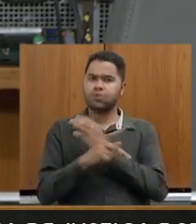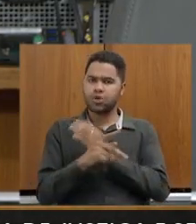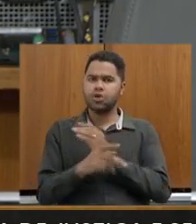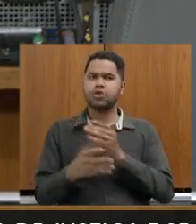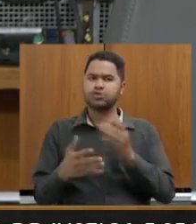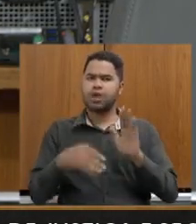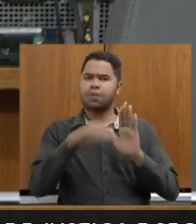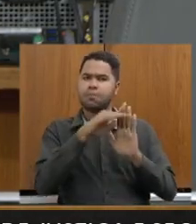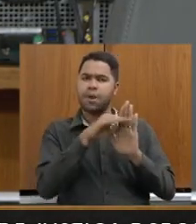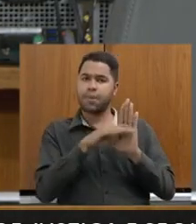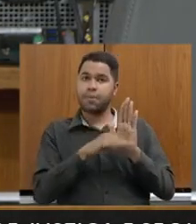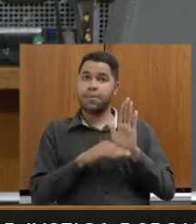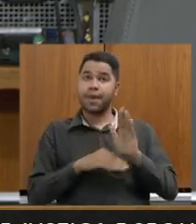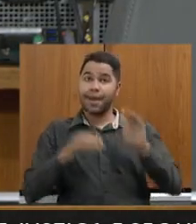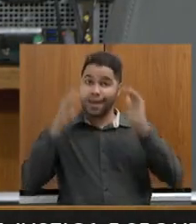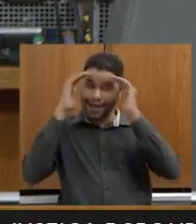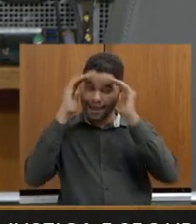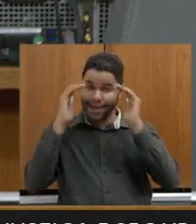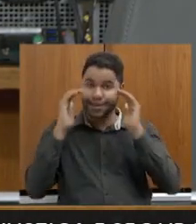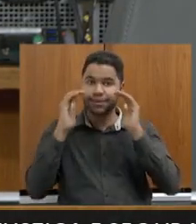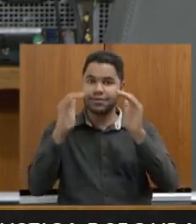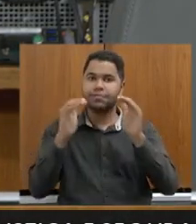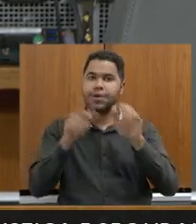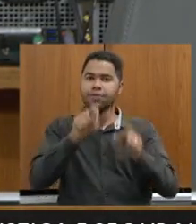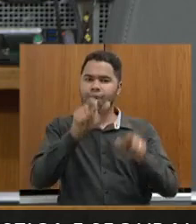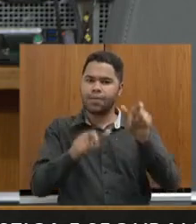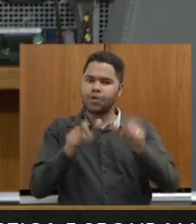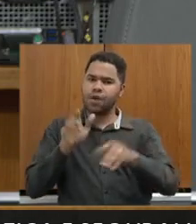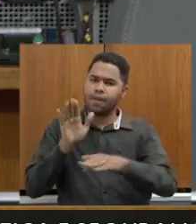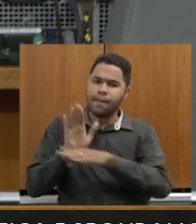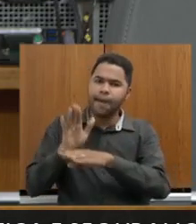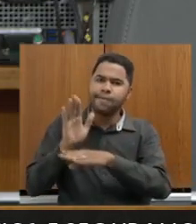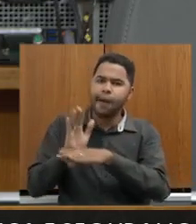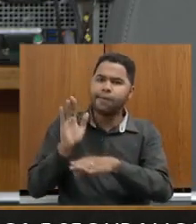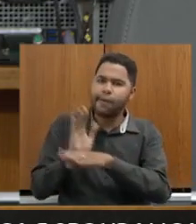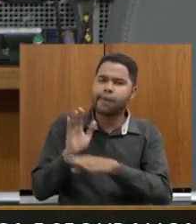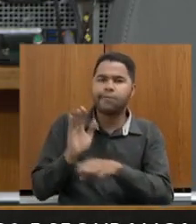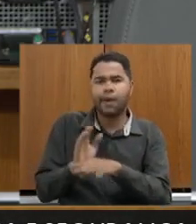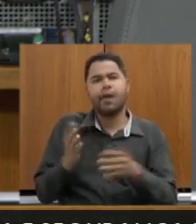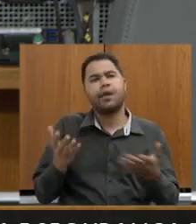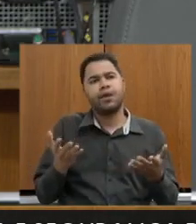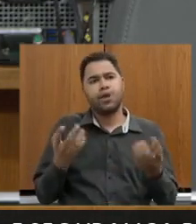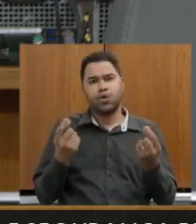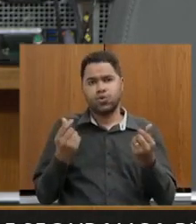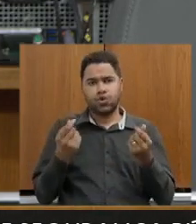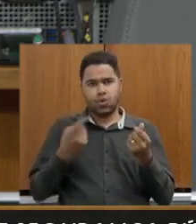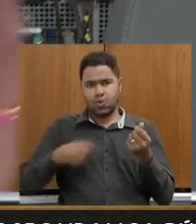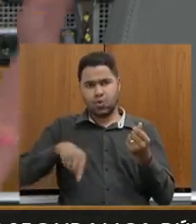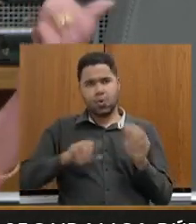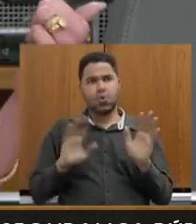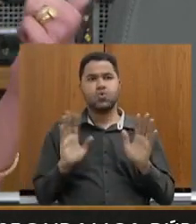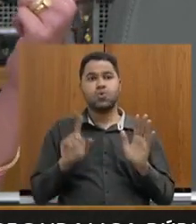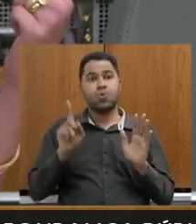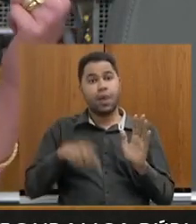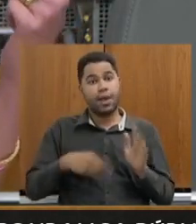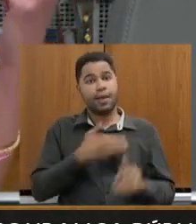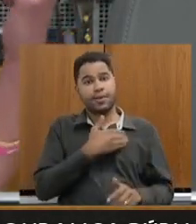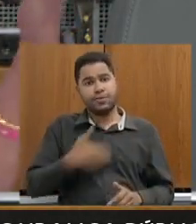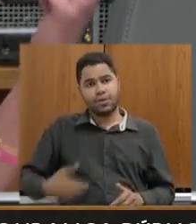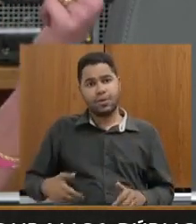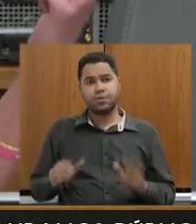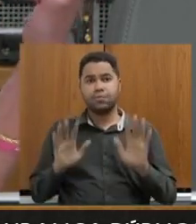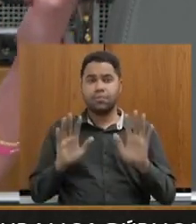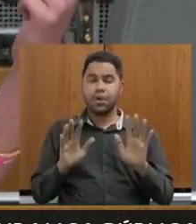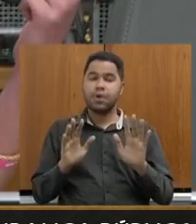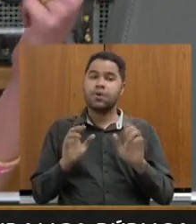faz dessa forma Isso é respeito com quem está colaborando e contribuindo claro que o dinheiro não é nosso o dinheiro é do estado